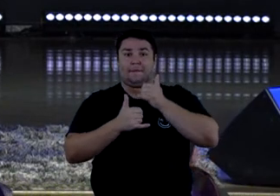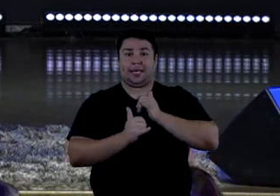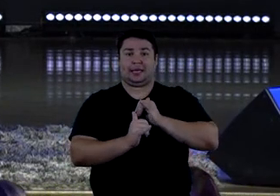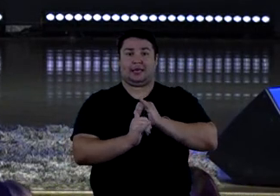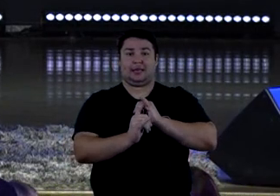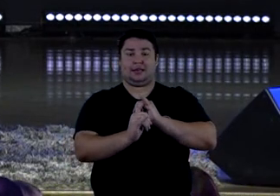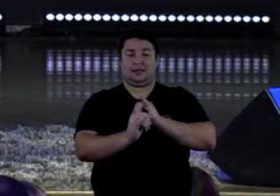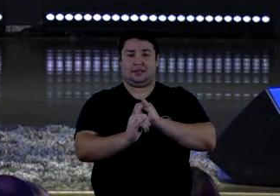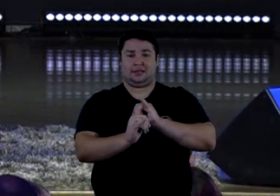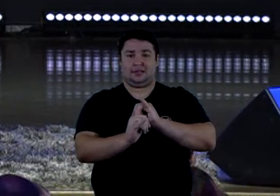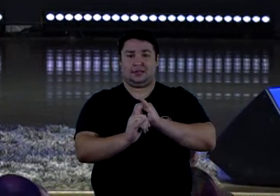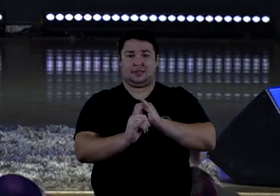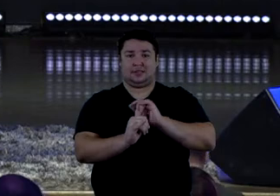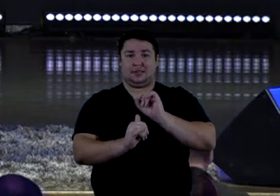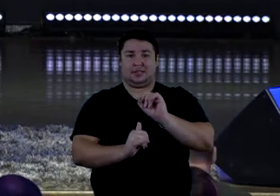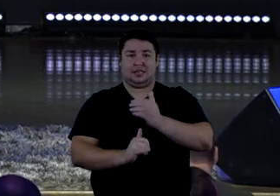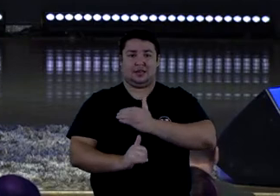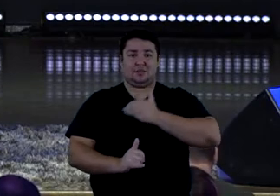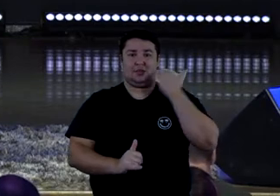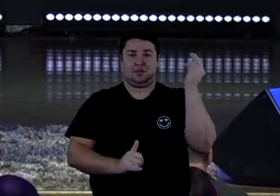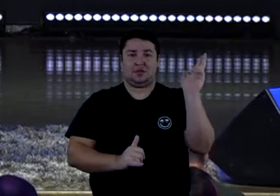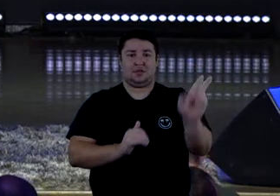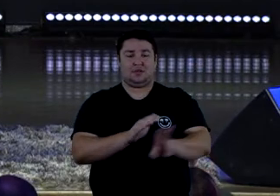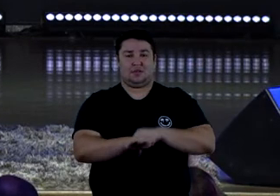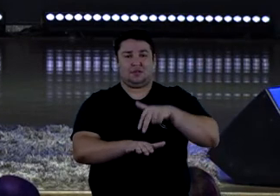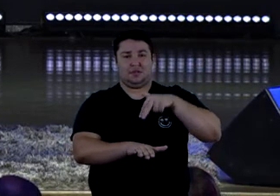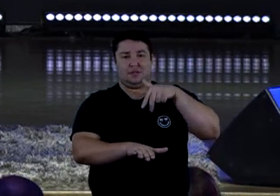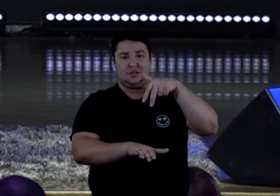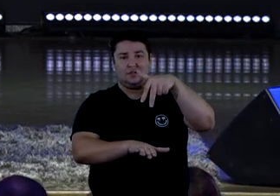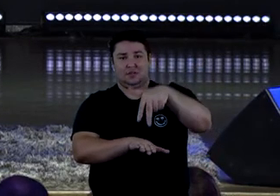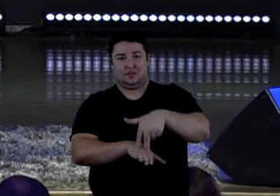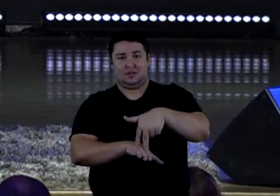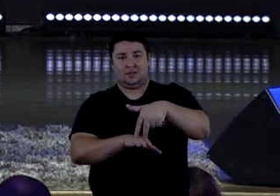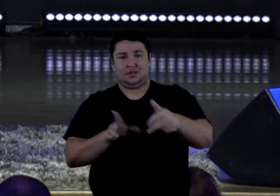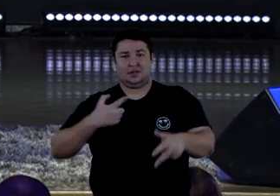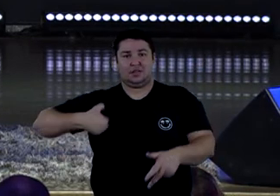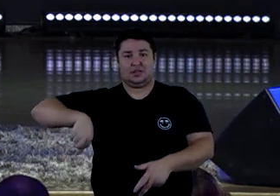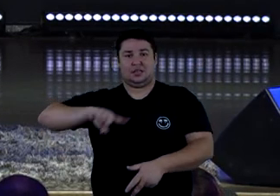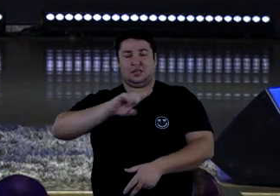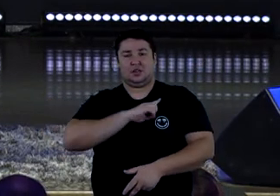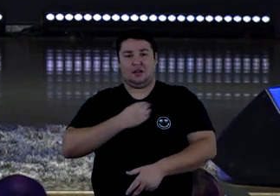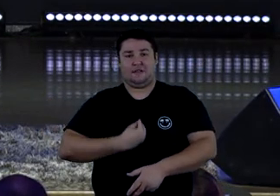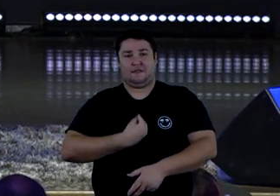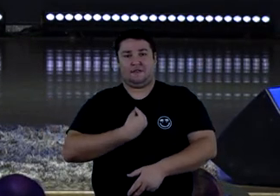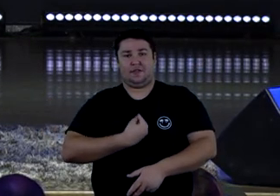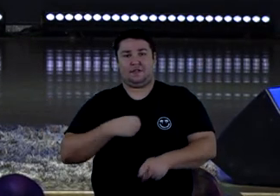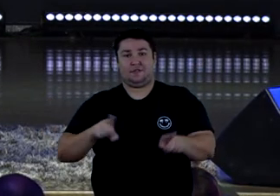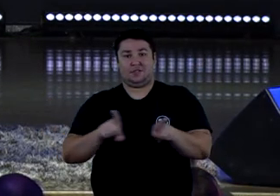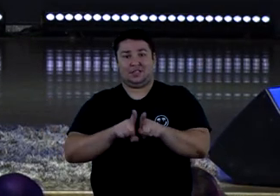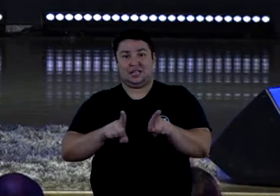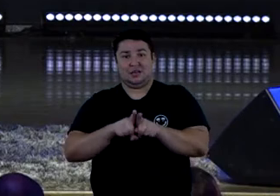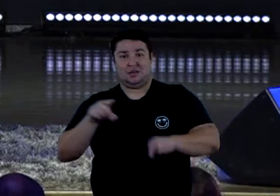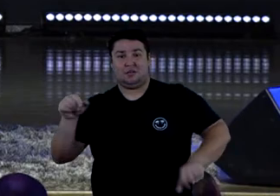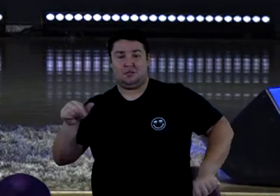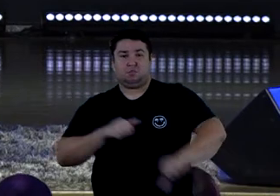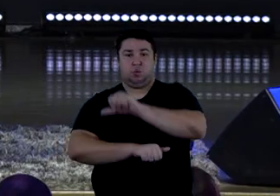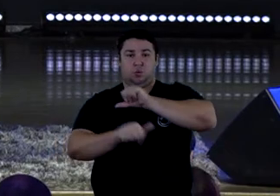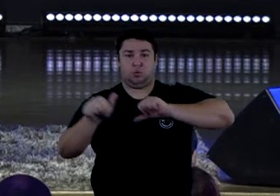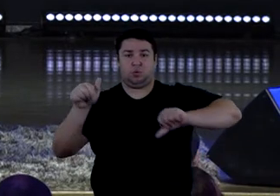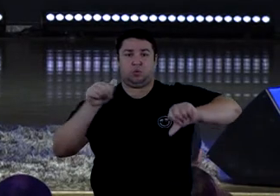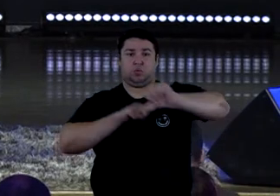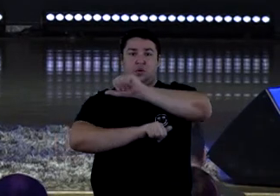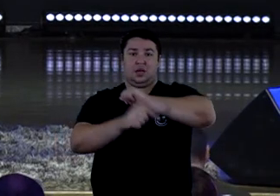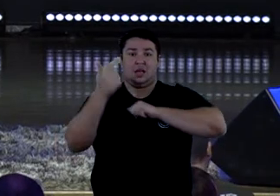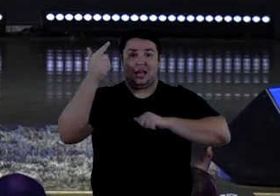tocar, aqueles que morreram vão ressuscitar, e nós que estivermos vivos também seremos transformados.